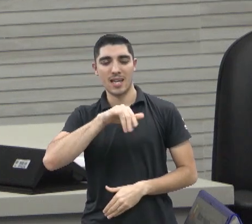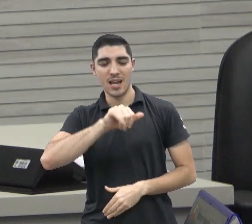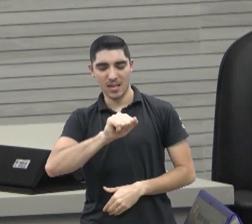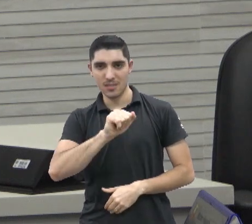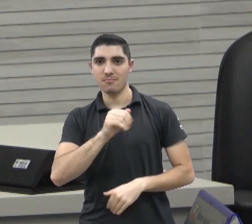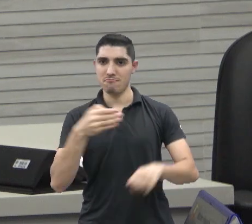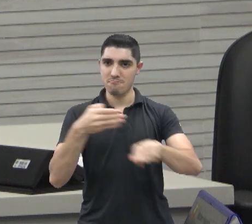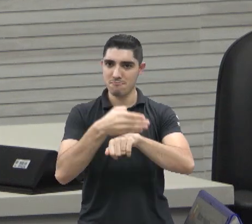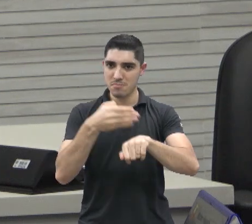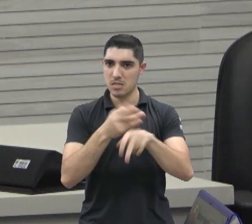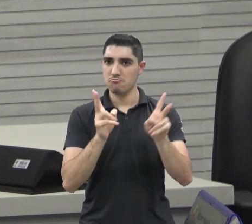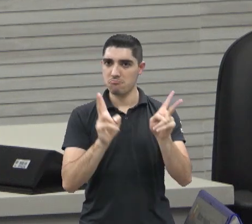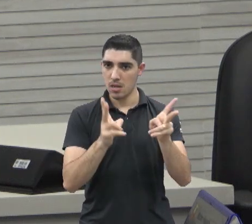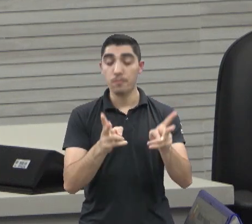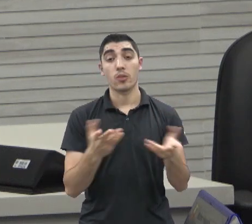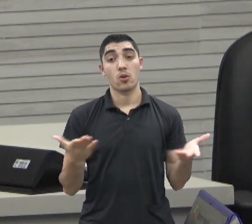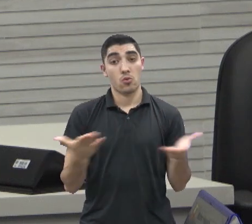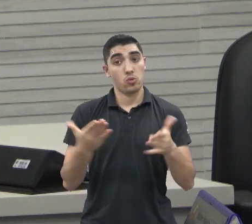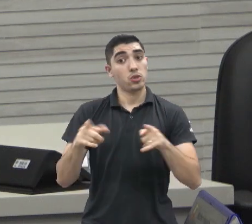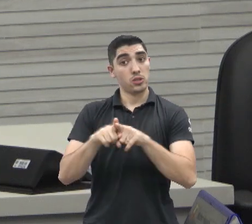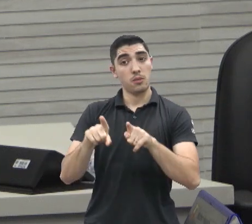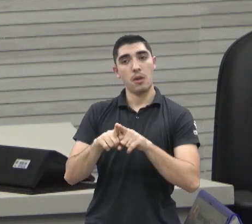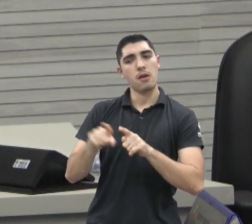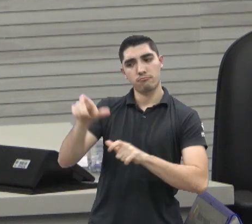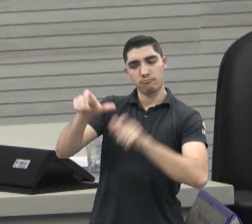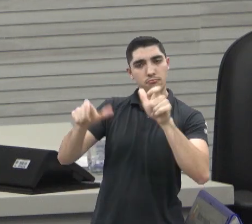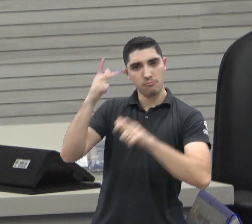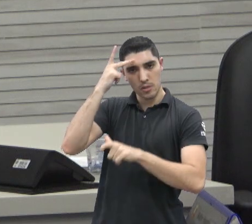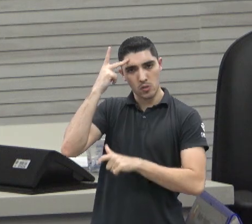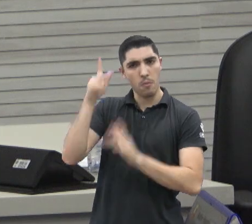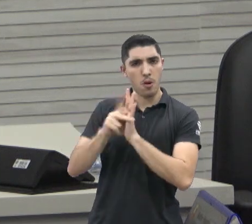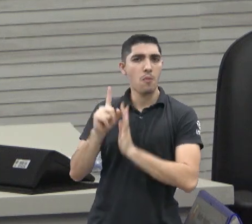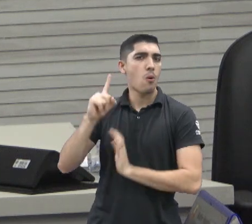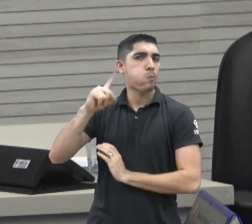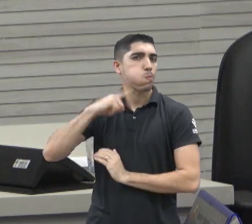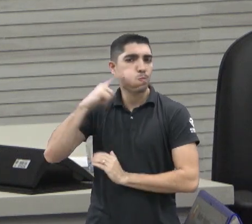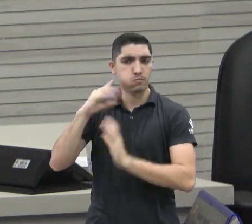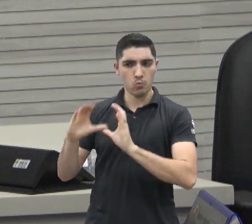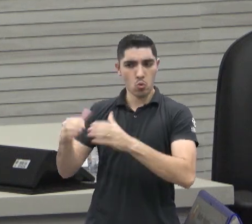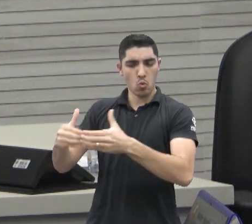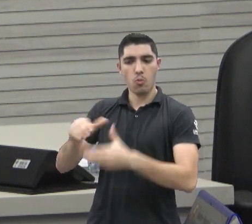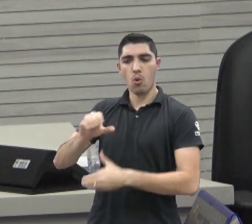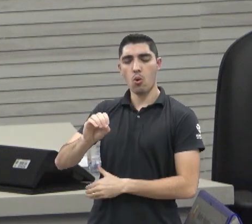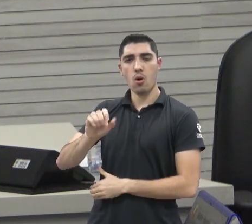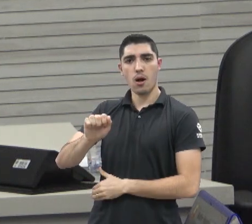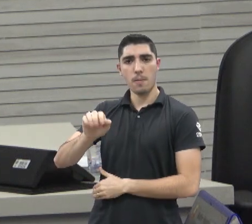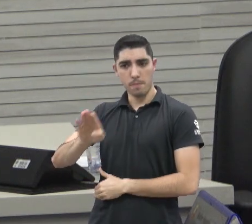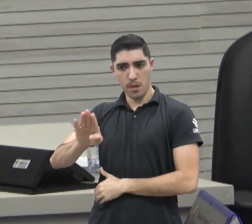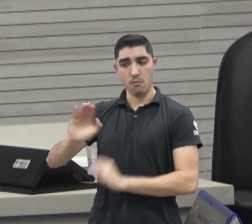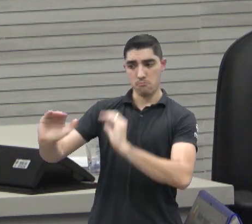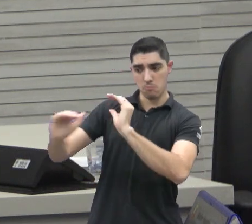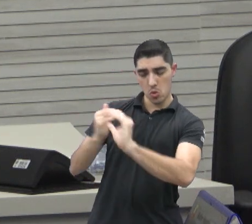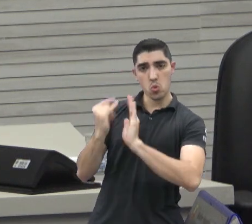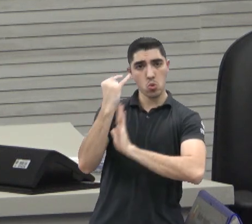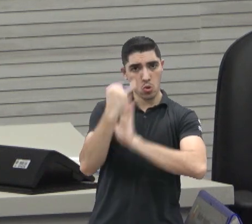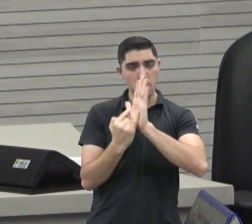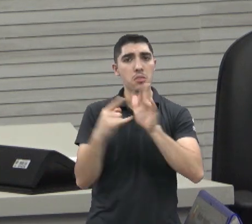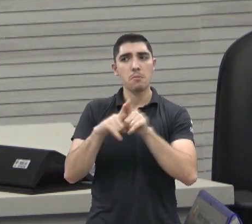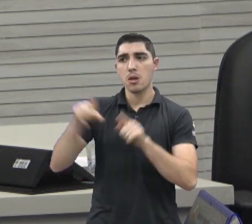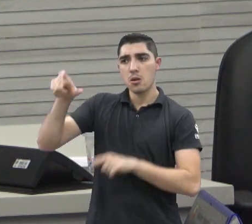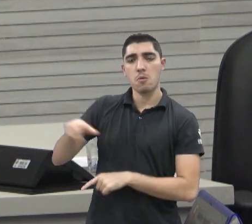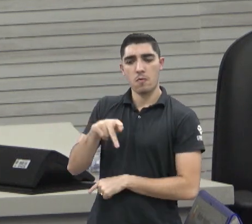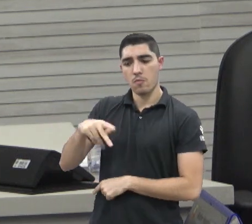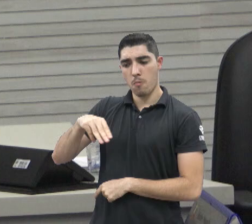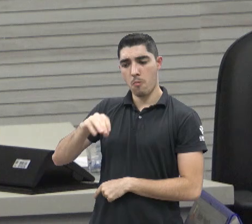Recebemos o e-mail, né, um documento da OAB, também recebemos o e-mail do professor Moraes, conhecido de todos aqui. O